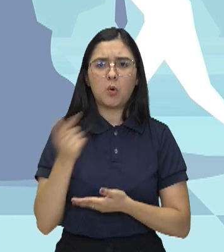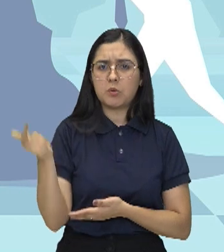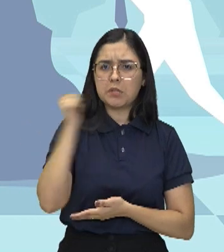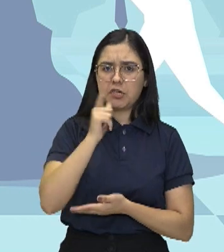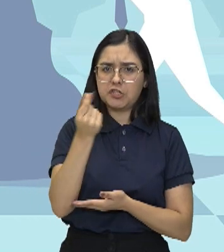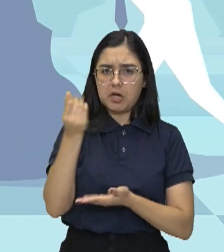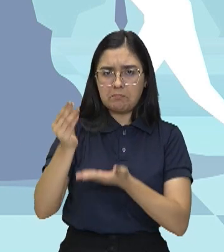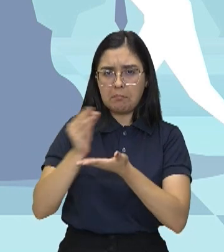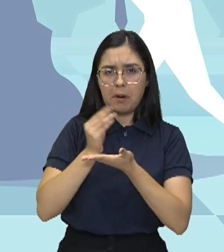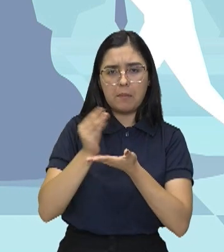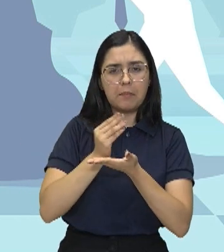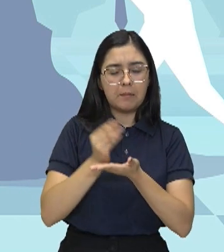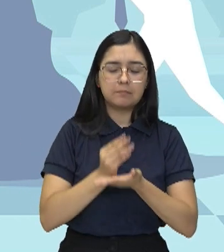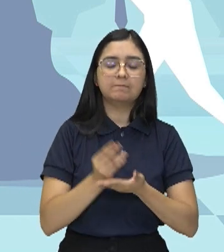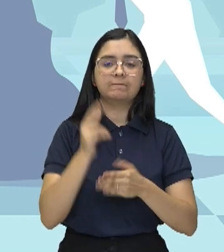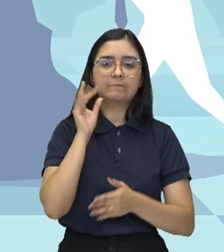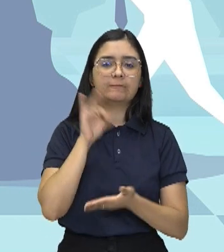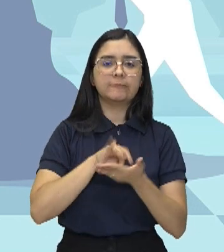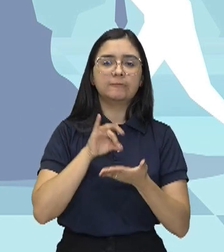porque realmente